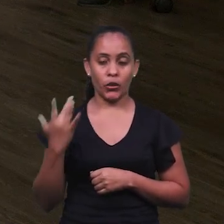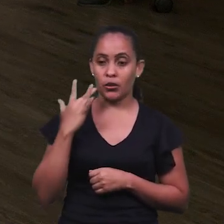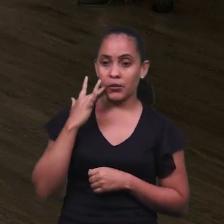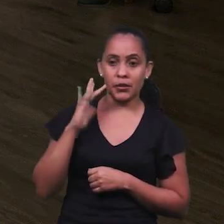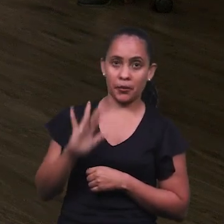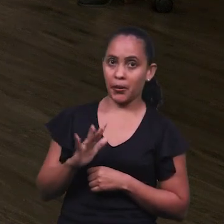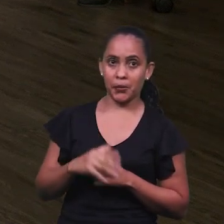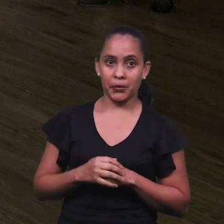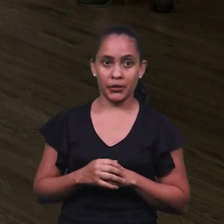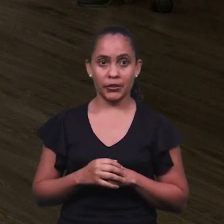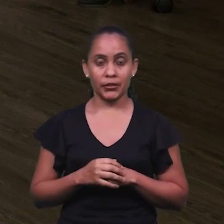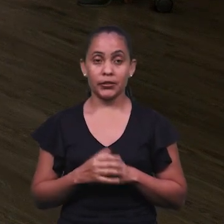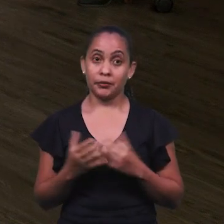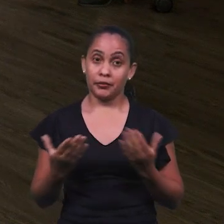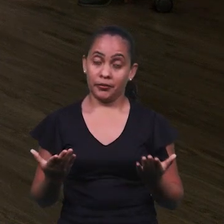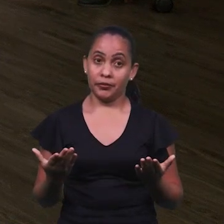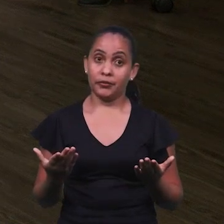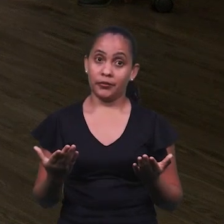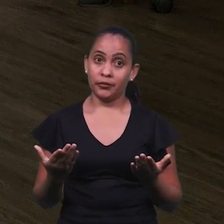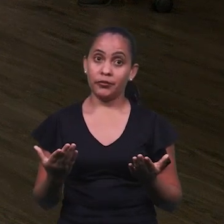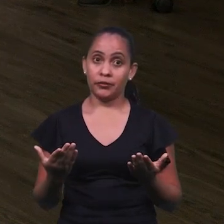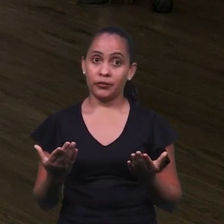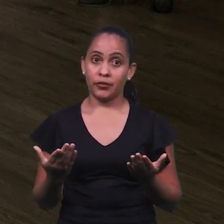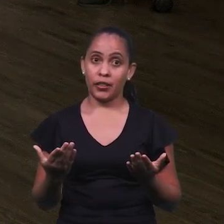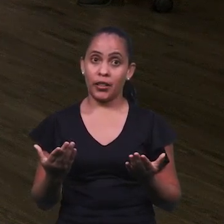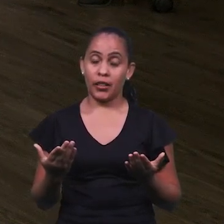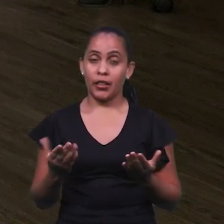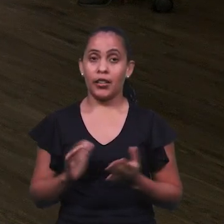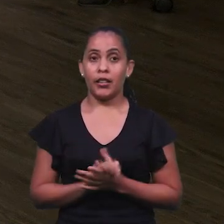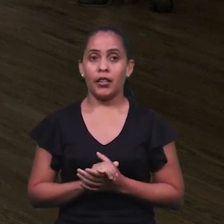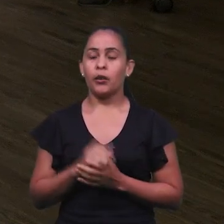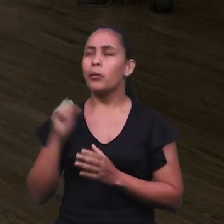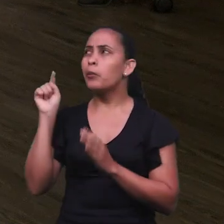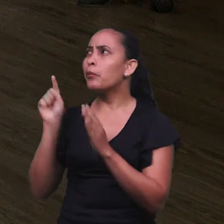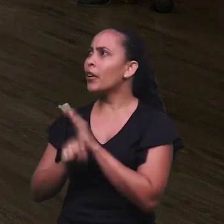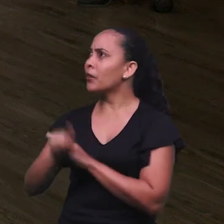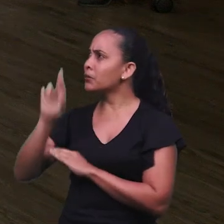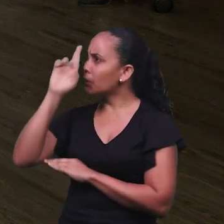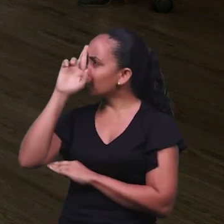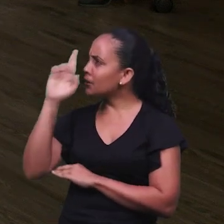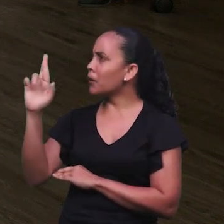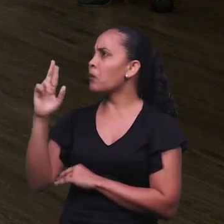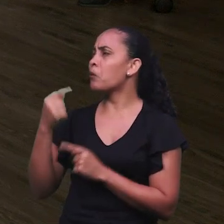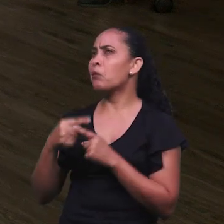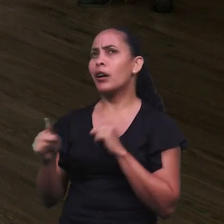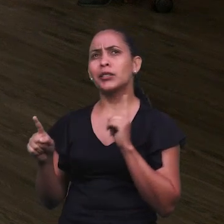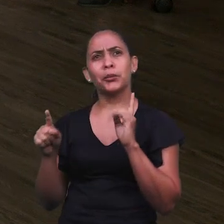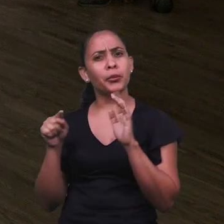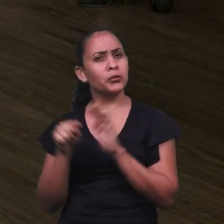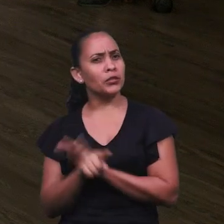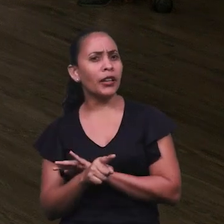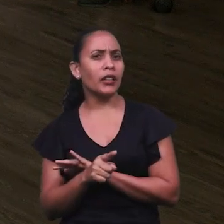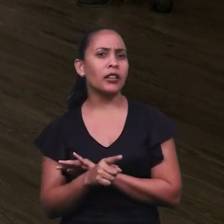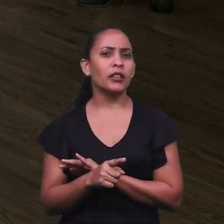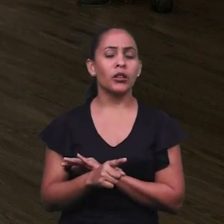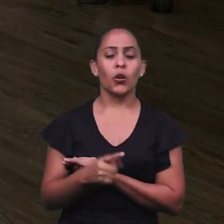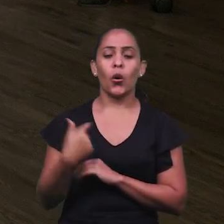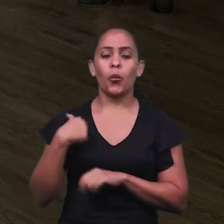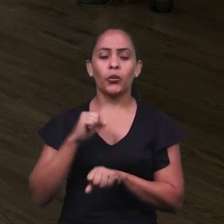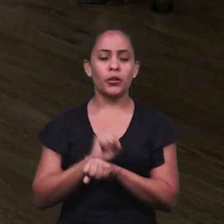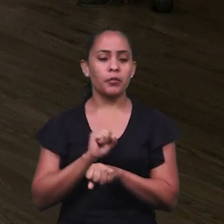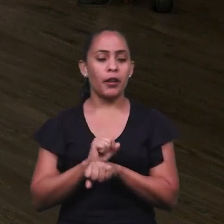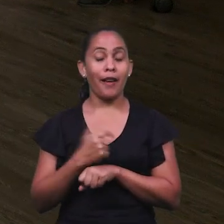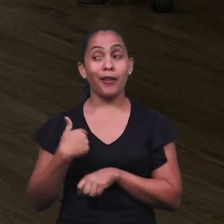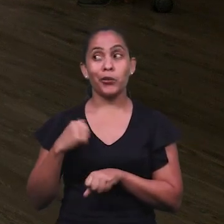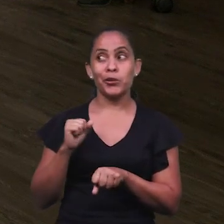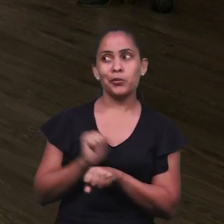não sabemos quando a gente faz alguma coisa que não agrada o Senhor. Eu consultei, mas eu não consultei, ou o Senhor falou para